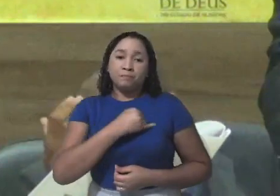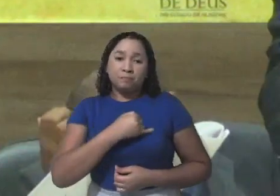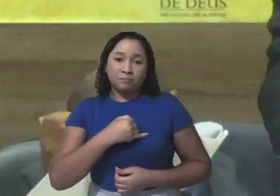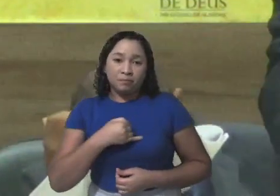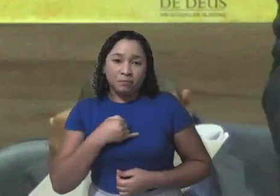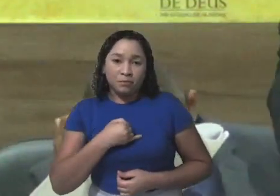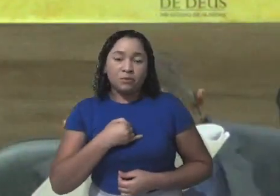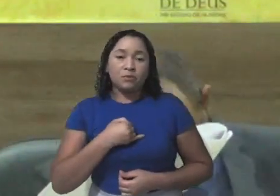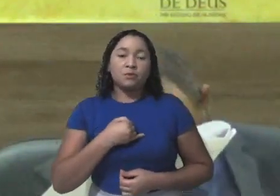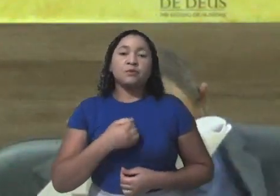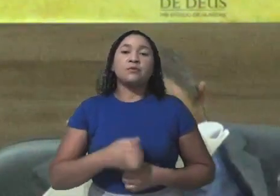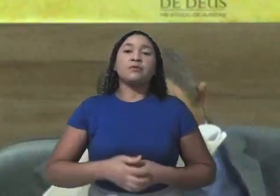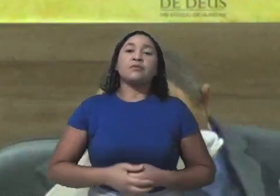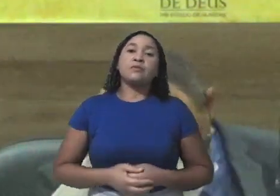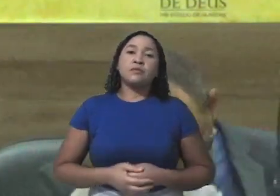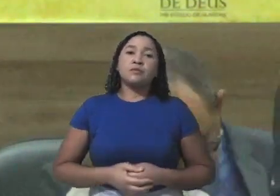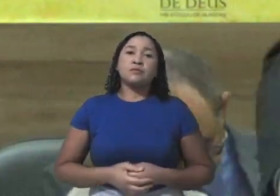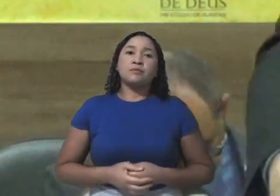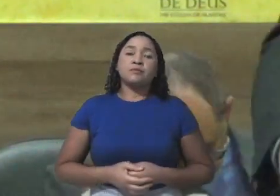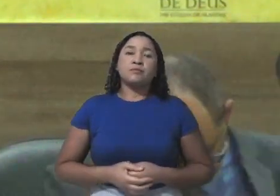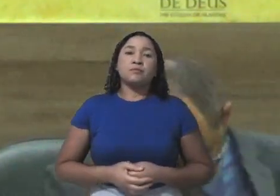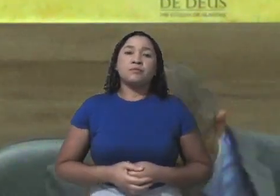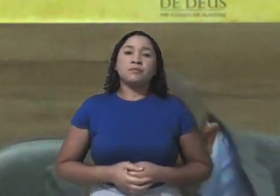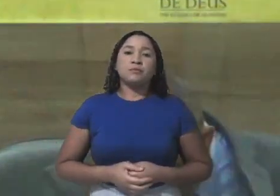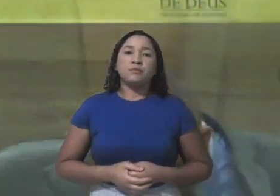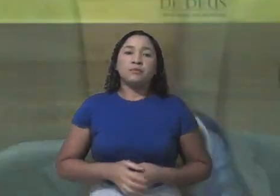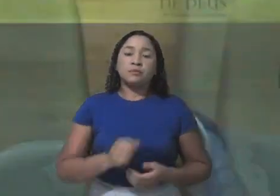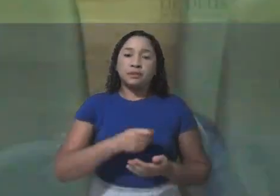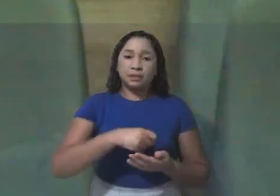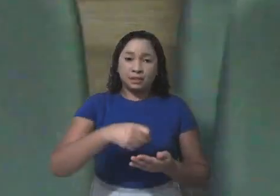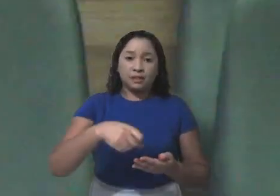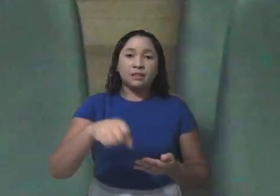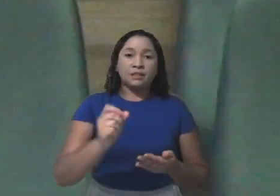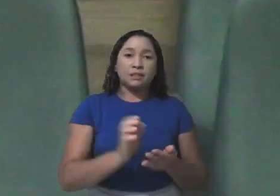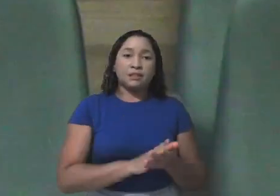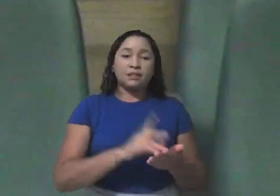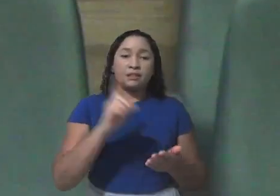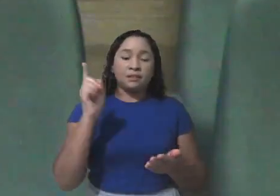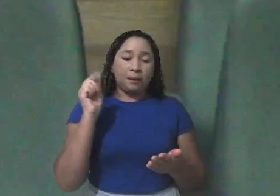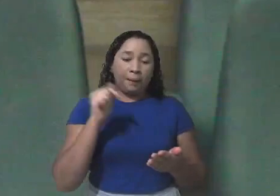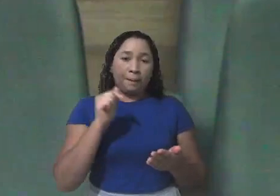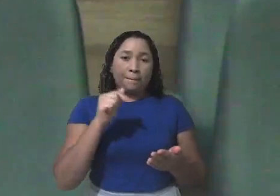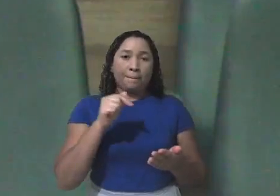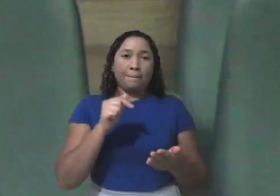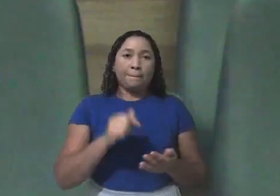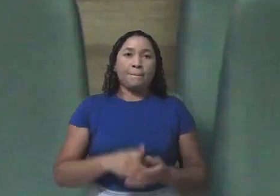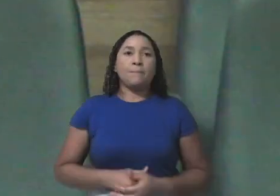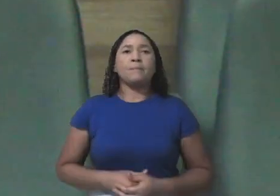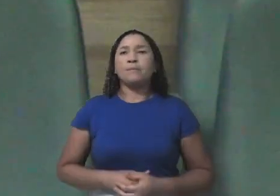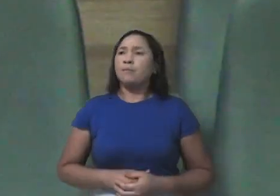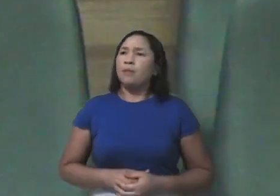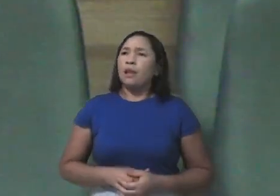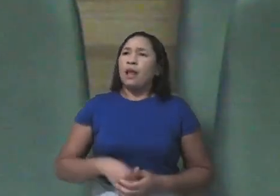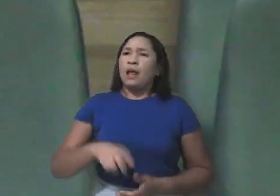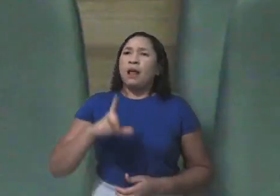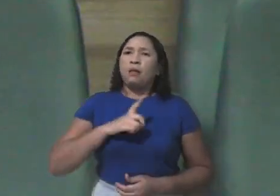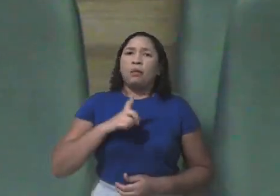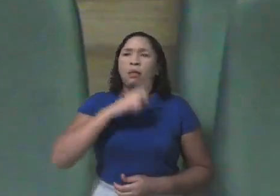versículo 18, última hora. Tem gente que diz que esse termo escatologia é do diabo, é do cão. Tem isso?